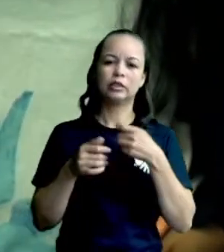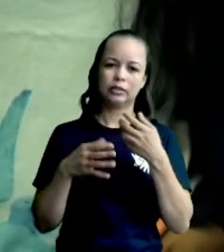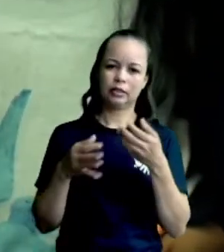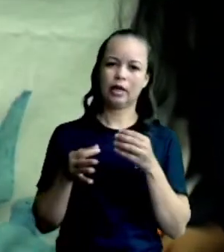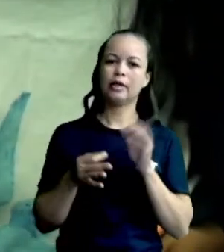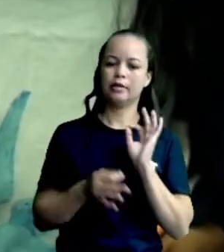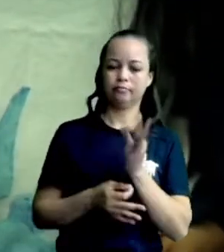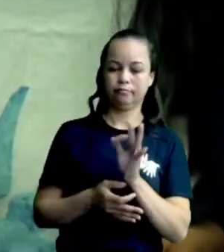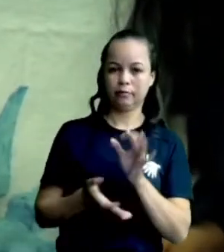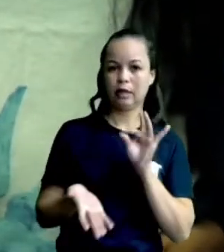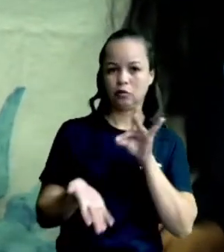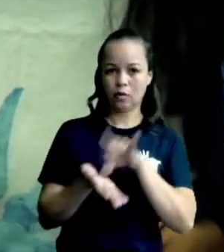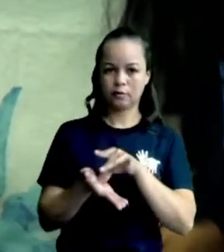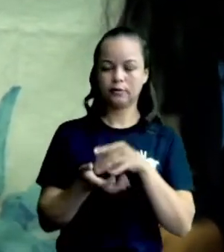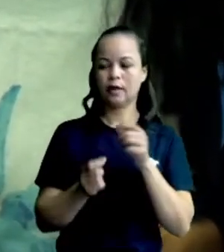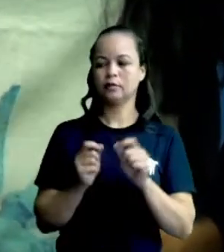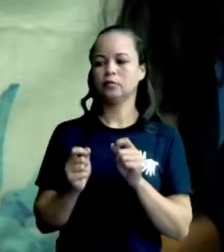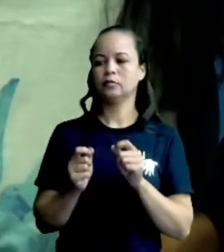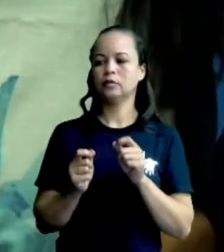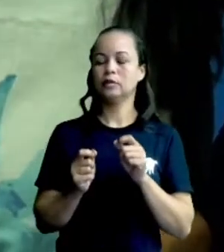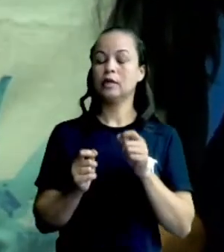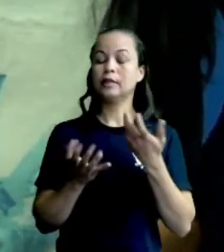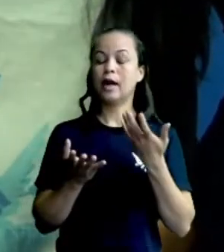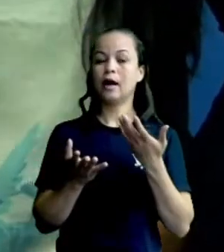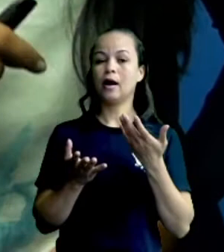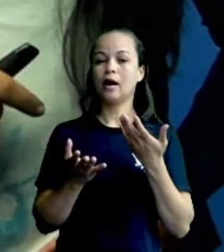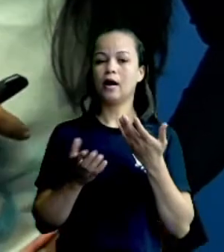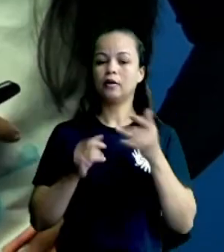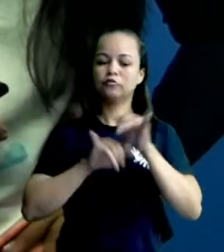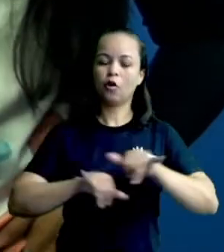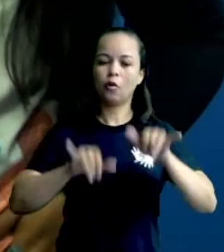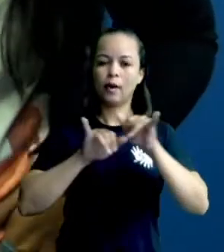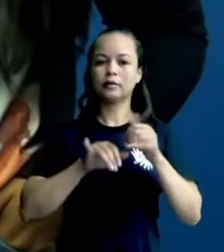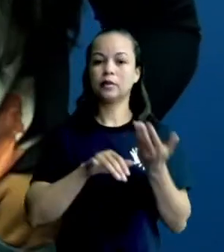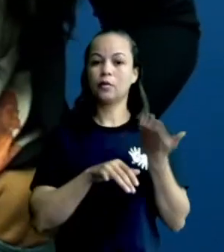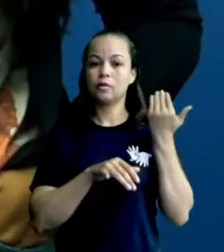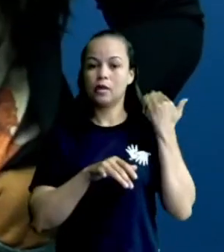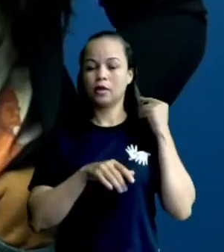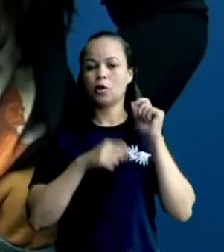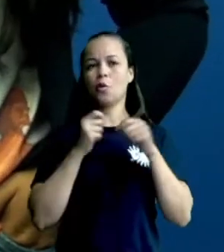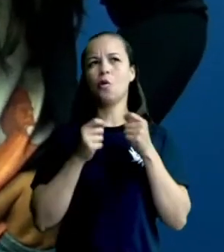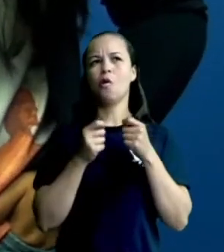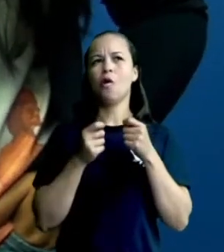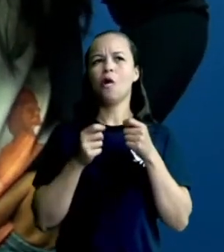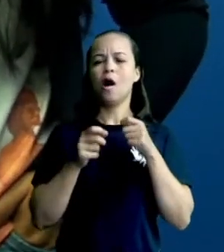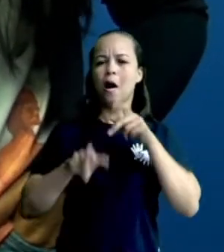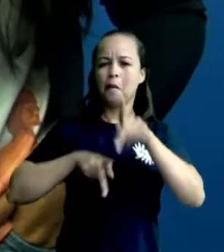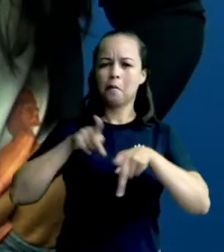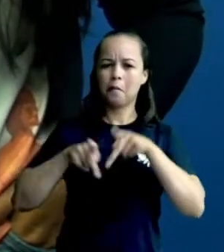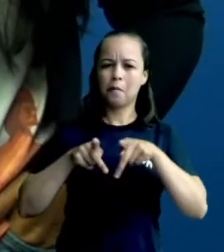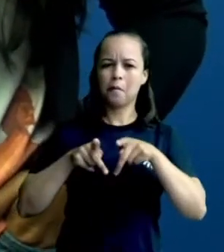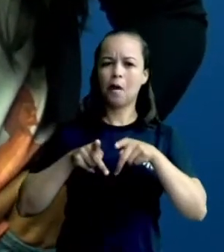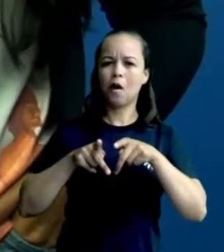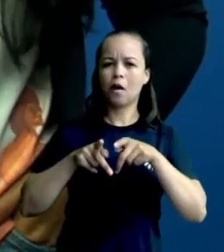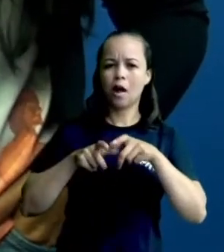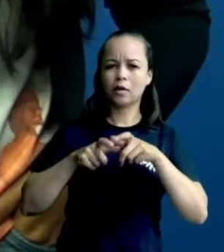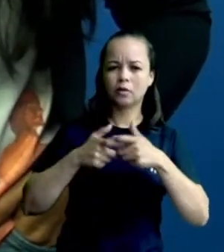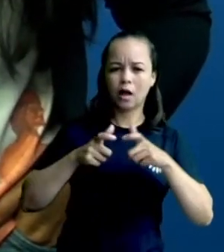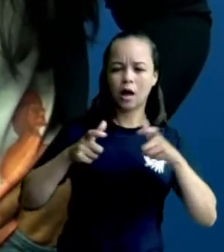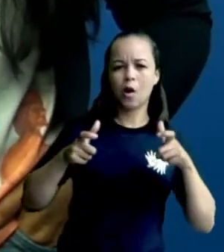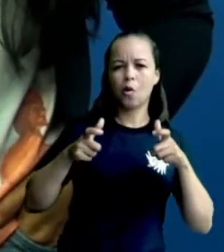certo? Na última informação, nossa cidade estava com uma população de